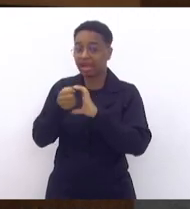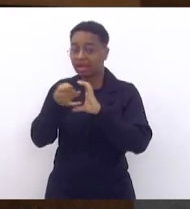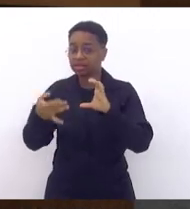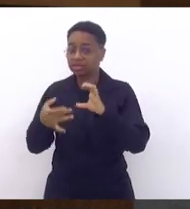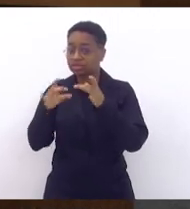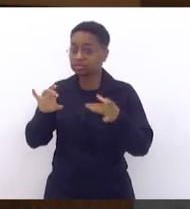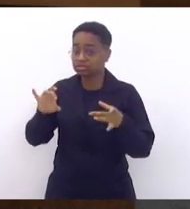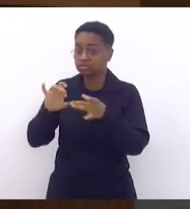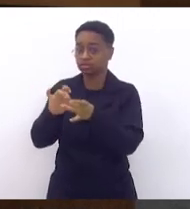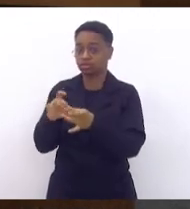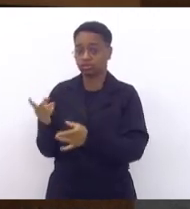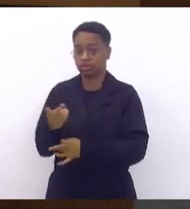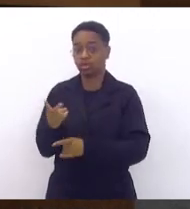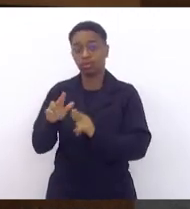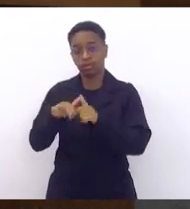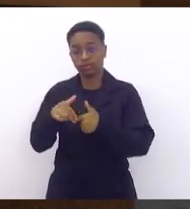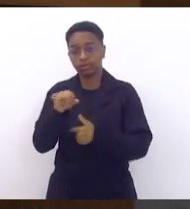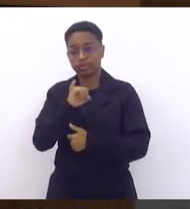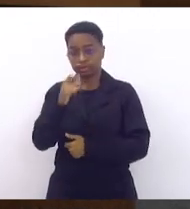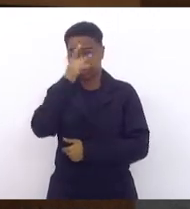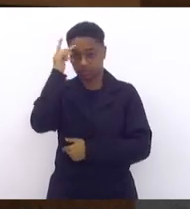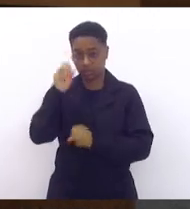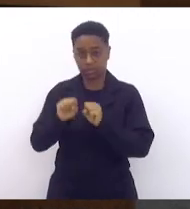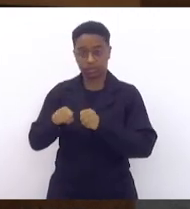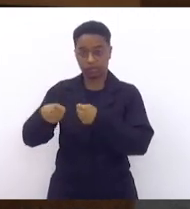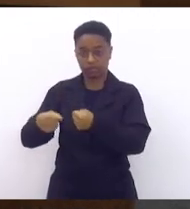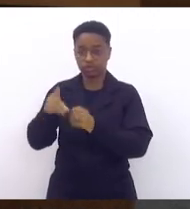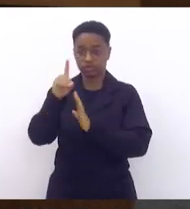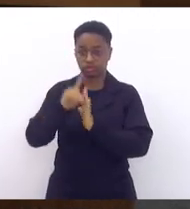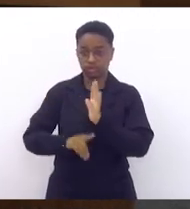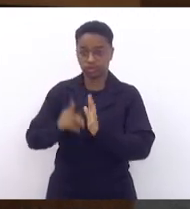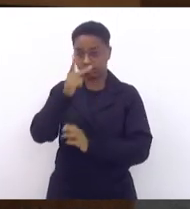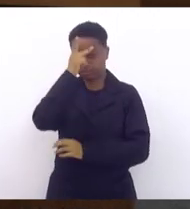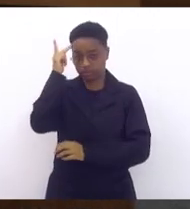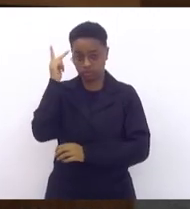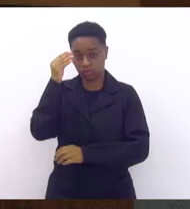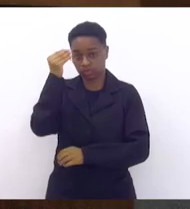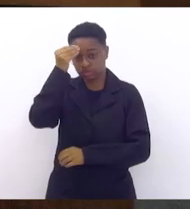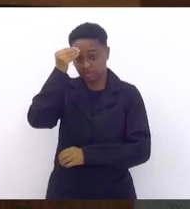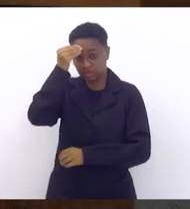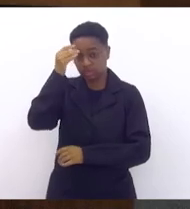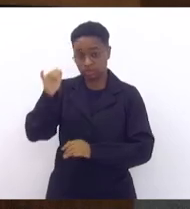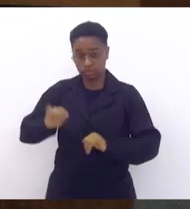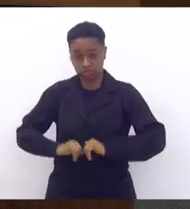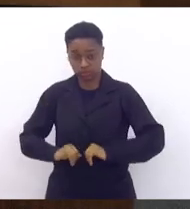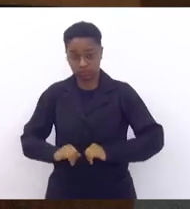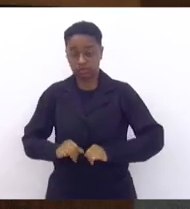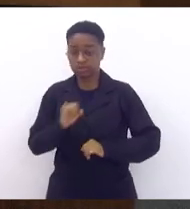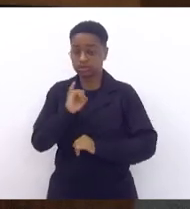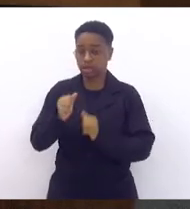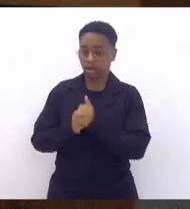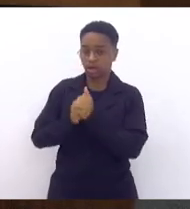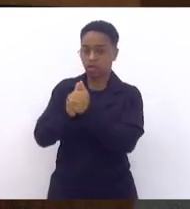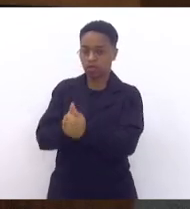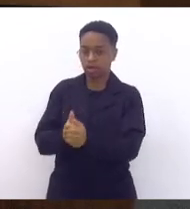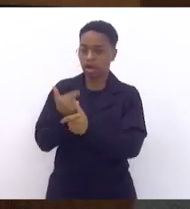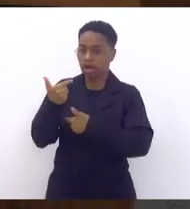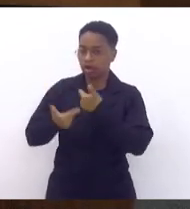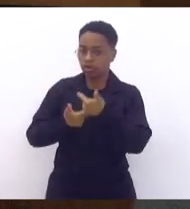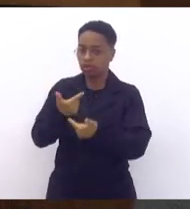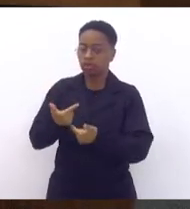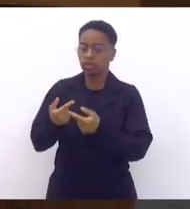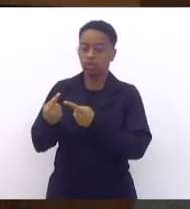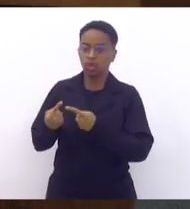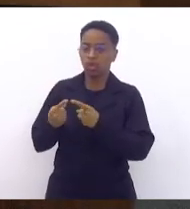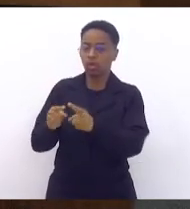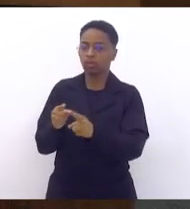quem defende o direito das pessoas em sofrimento psíquico, Quem acompanha a luta antimanicomial